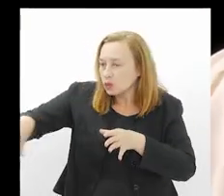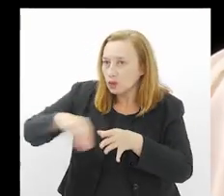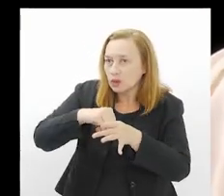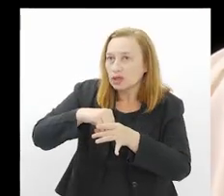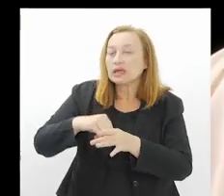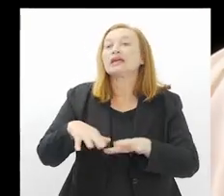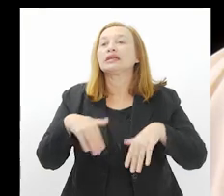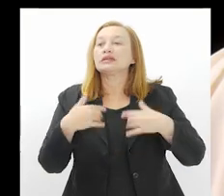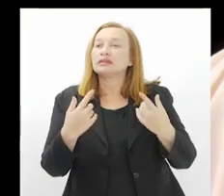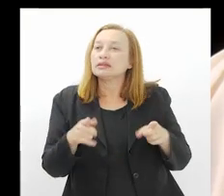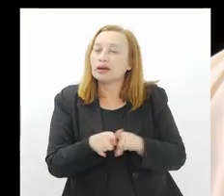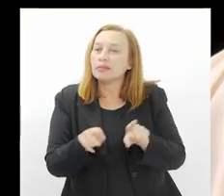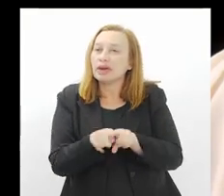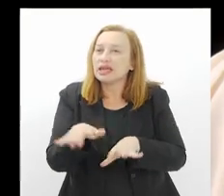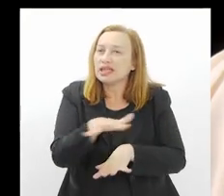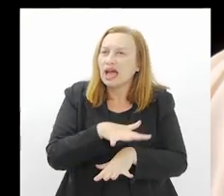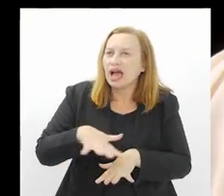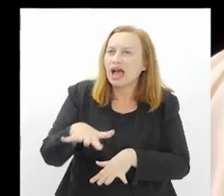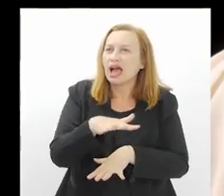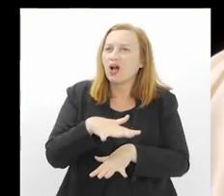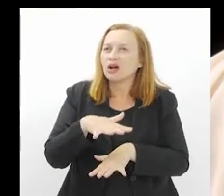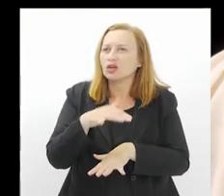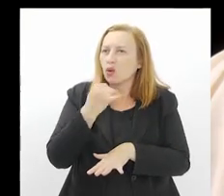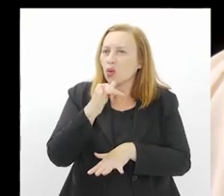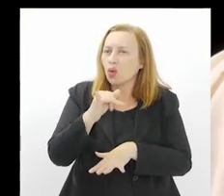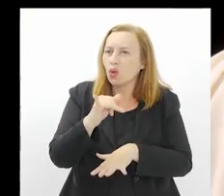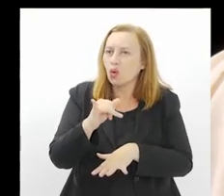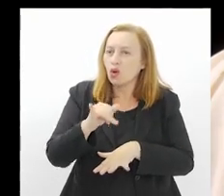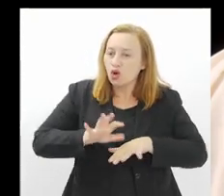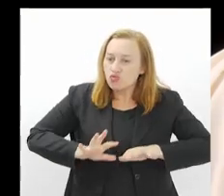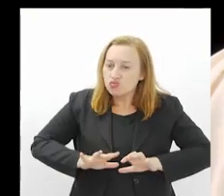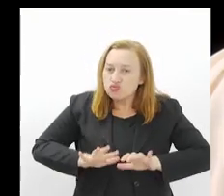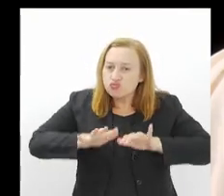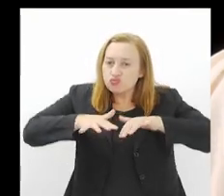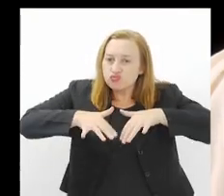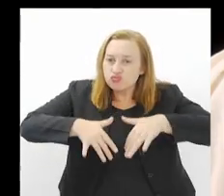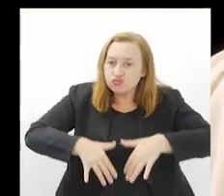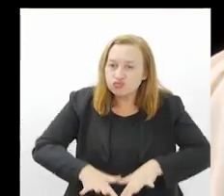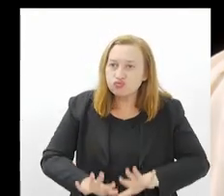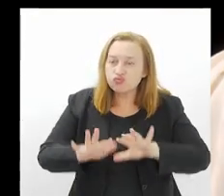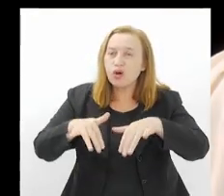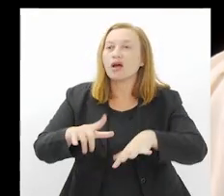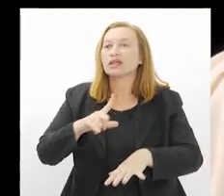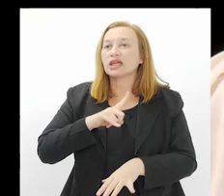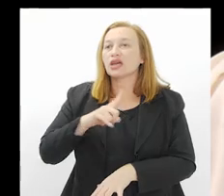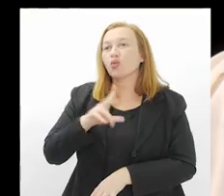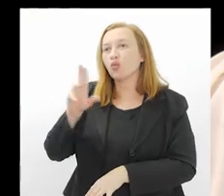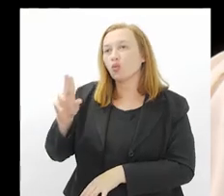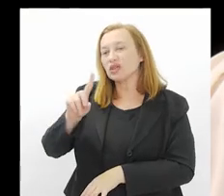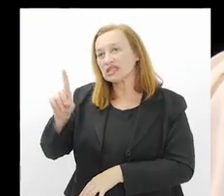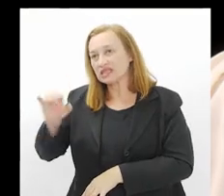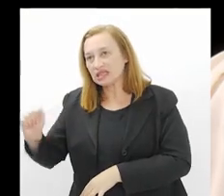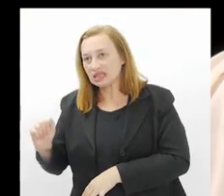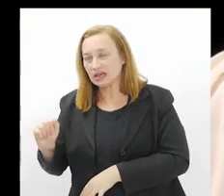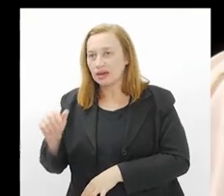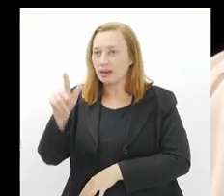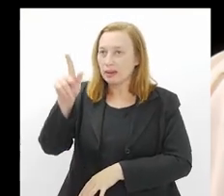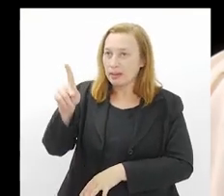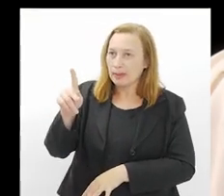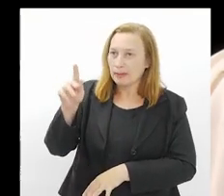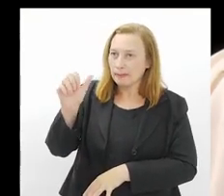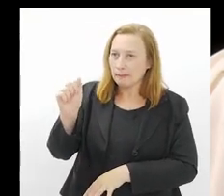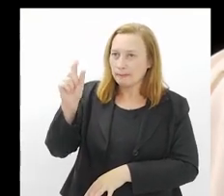vontade política para que haja essa implementação. Uhum. E na área de energia ondomotriz, a gente tem a